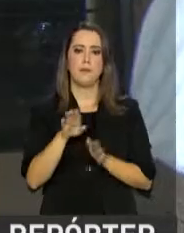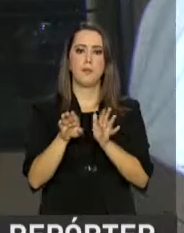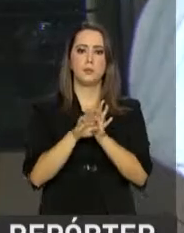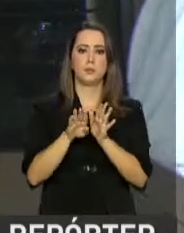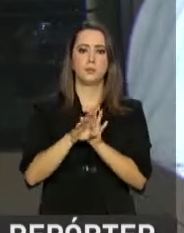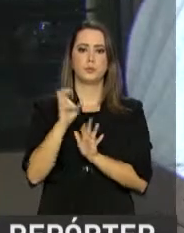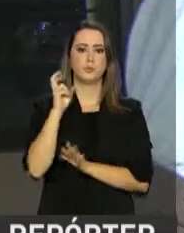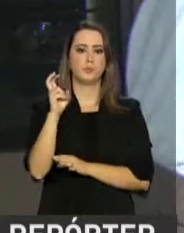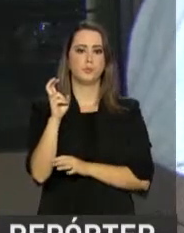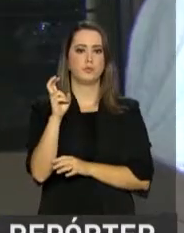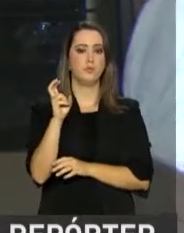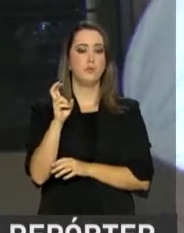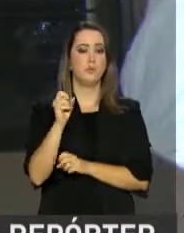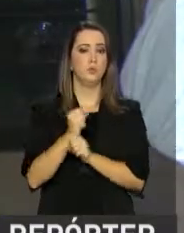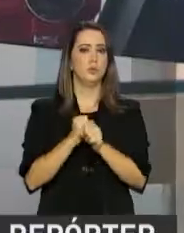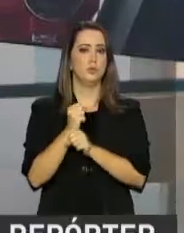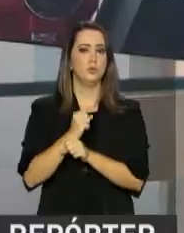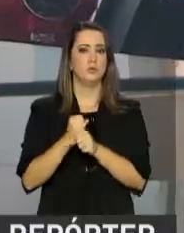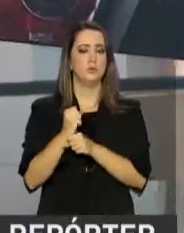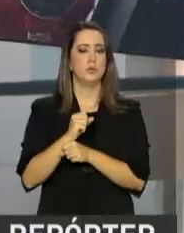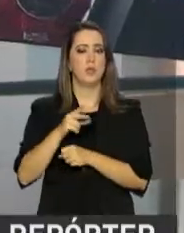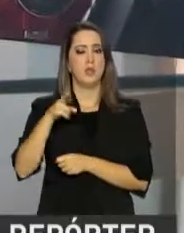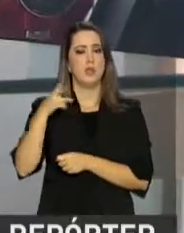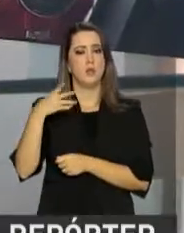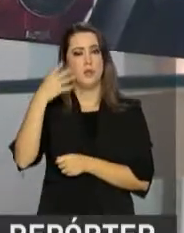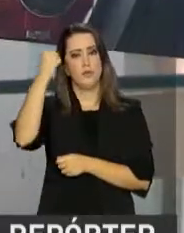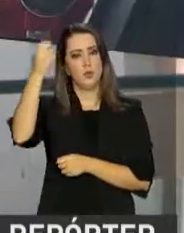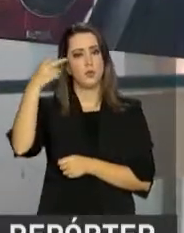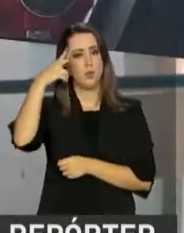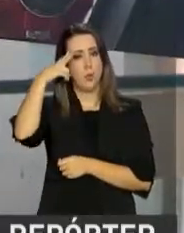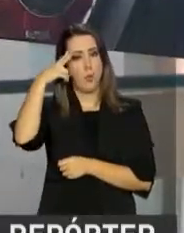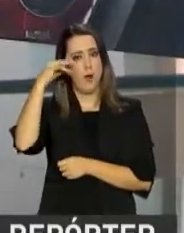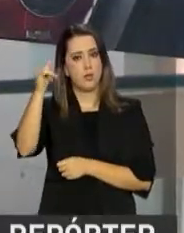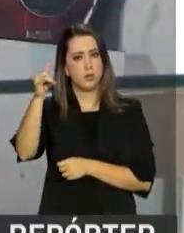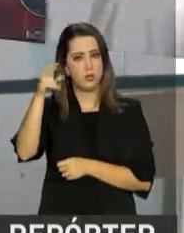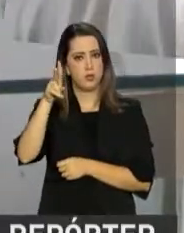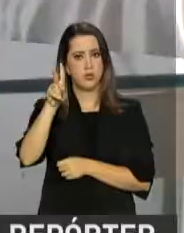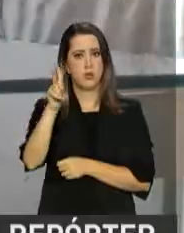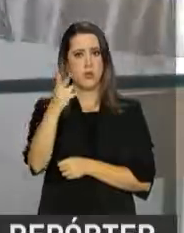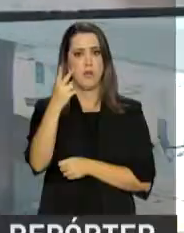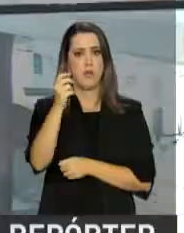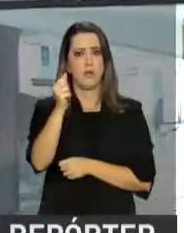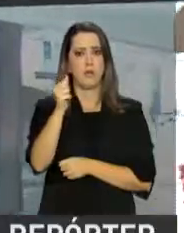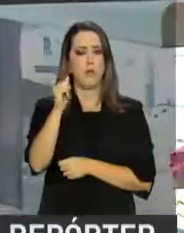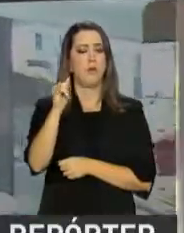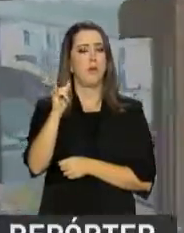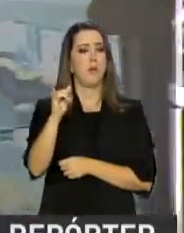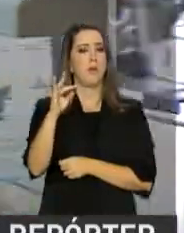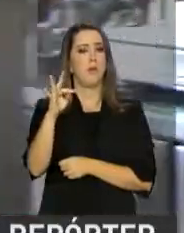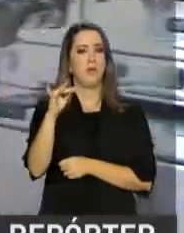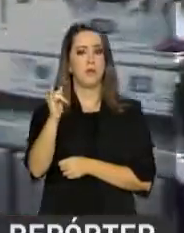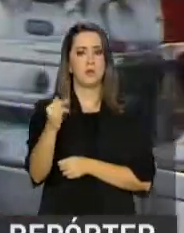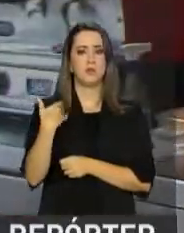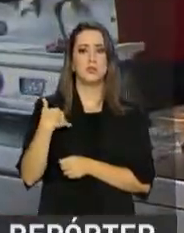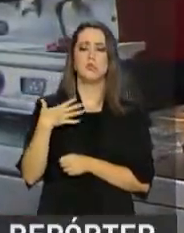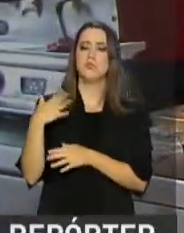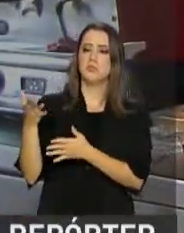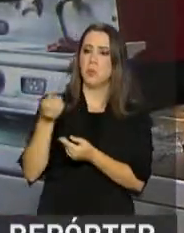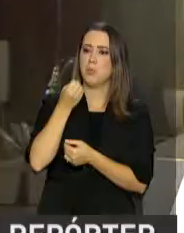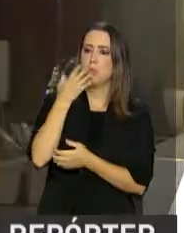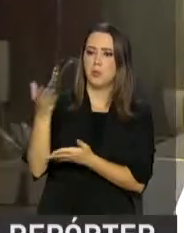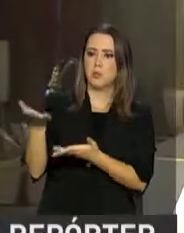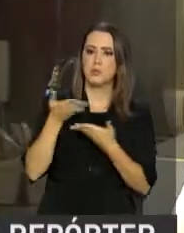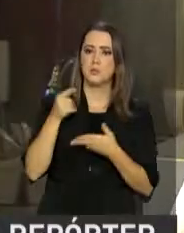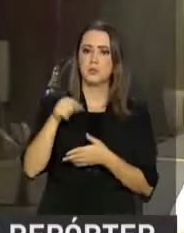Brasil há 5 anos. Ele saiu do Haiti em busca de uma vida melhor e conta que o carinho que recebeu aqui quando chegou foi